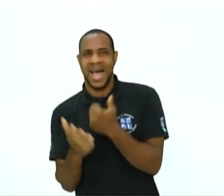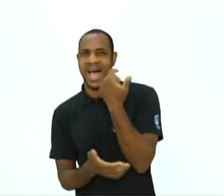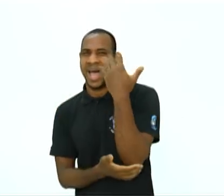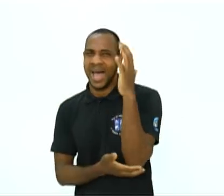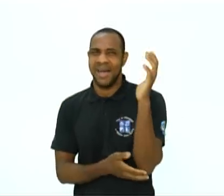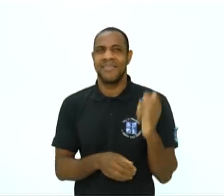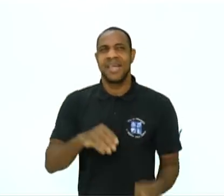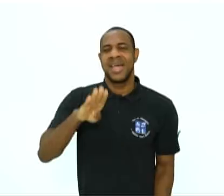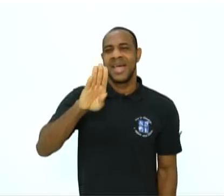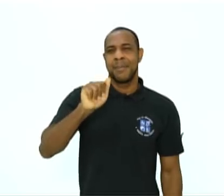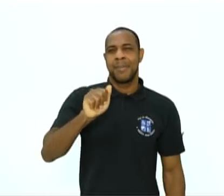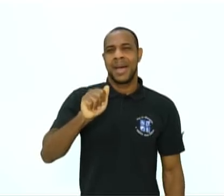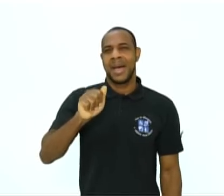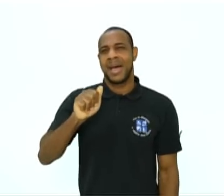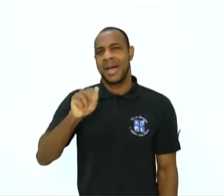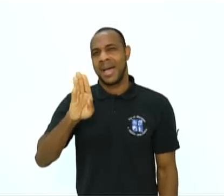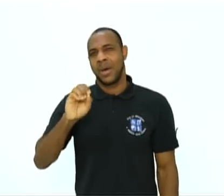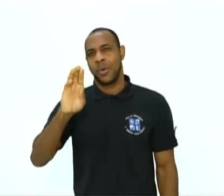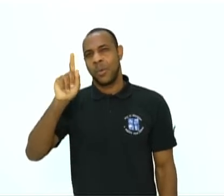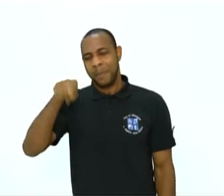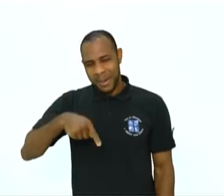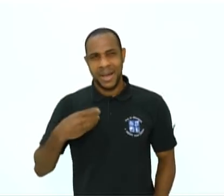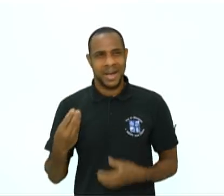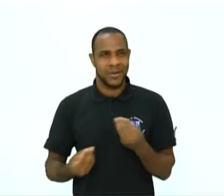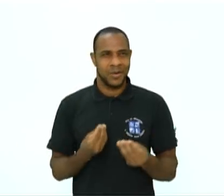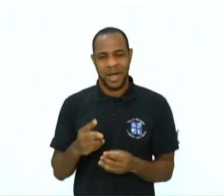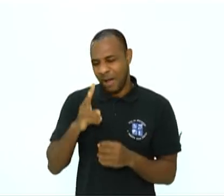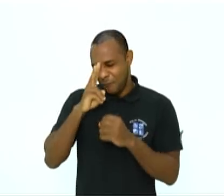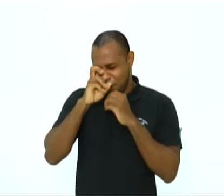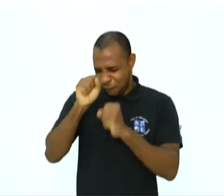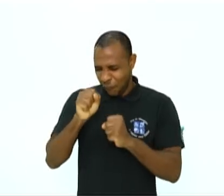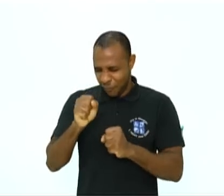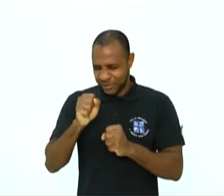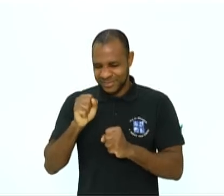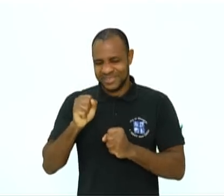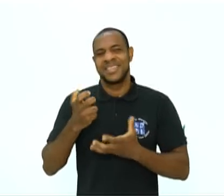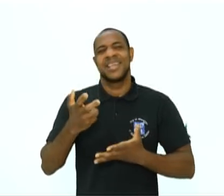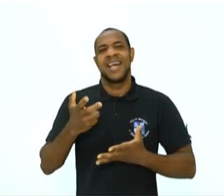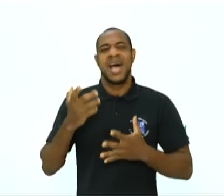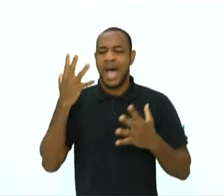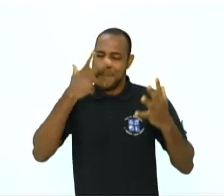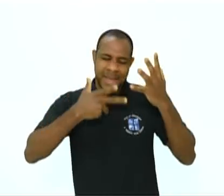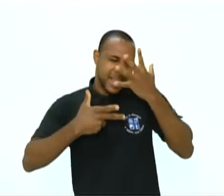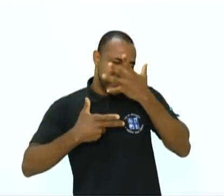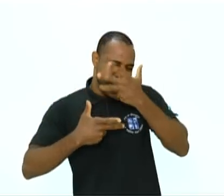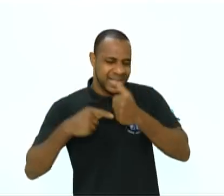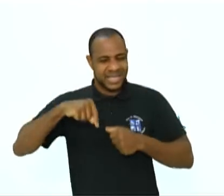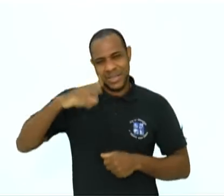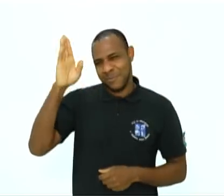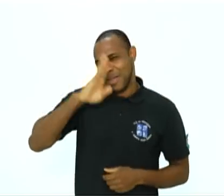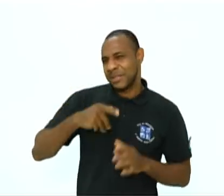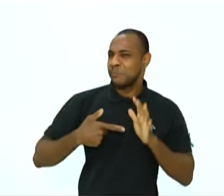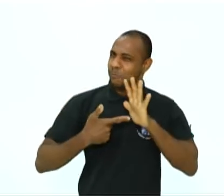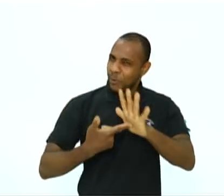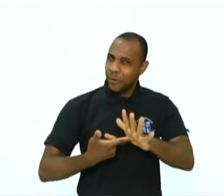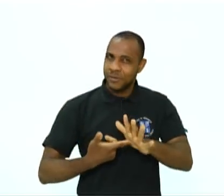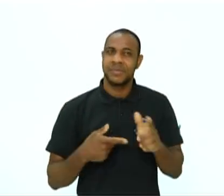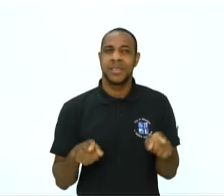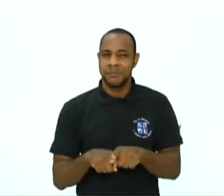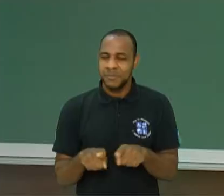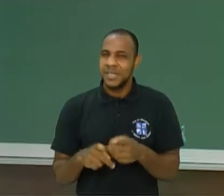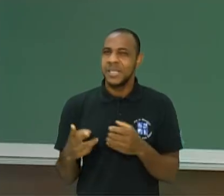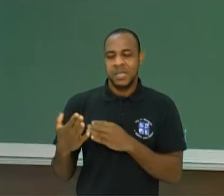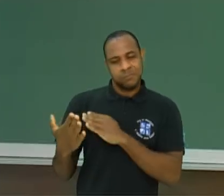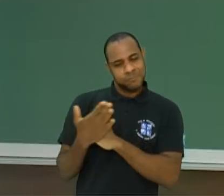né? Que mostra essa força e beleza da cultura negra no nosso país, né? Então, que serve como moradia,